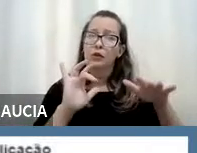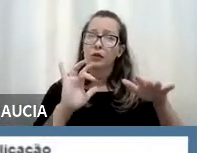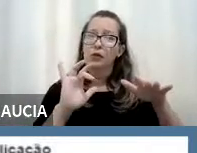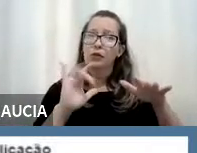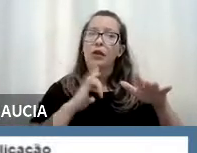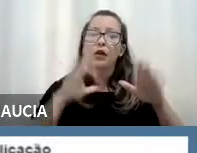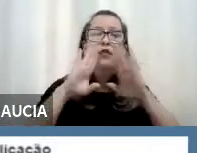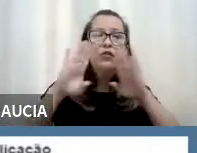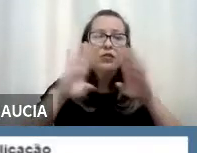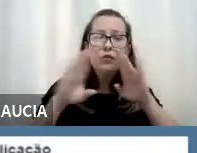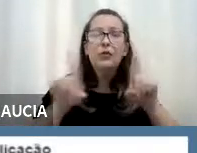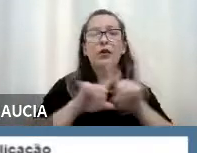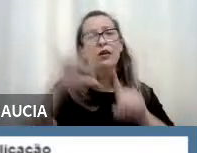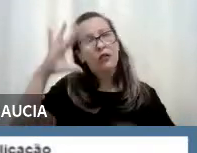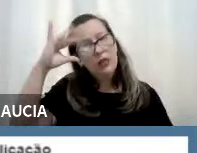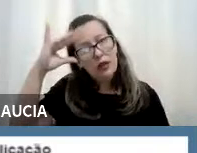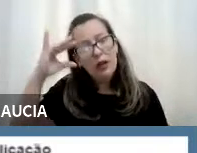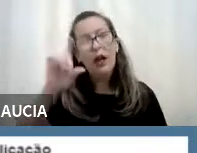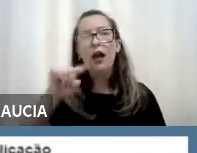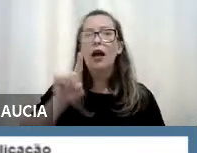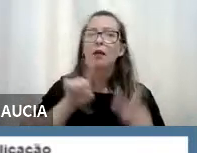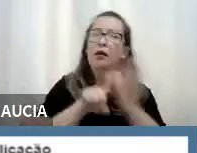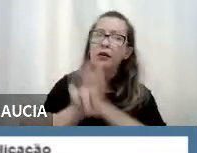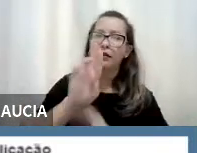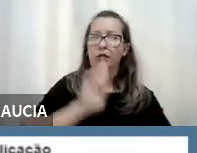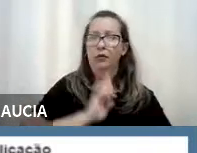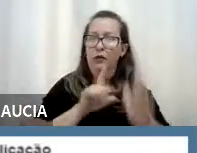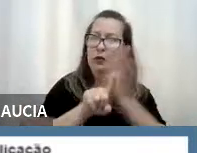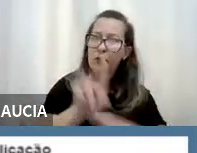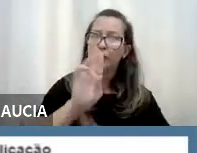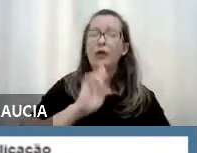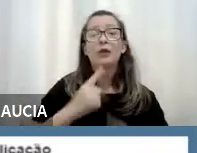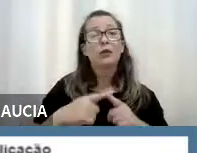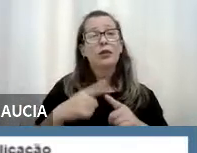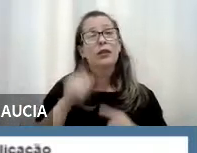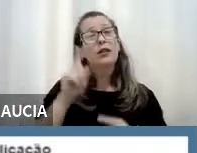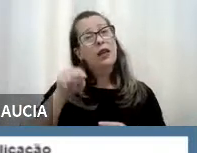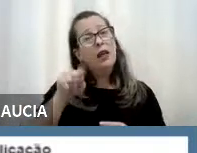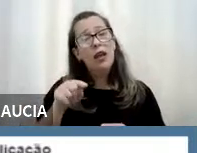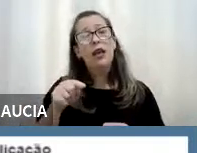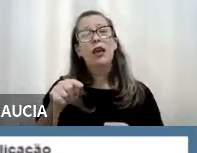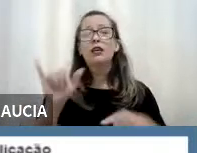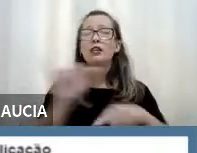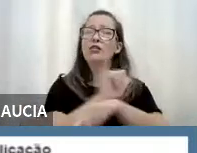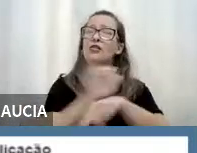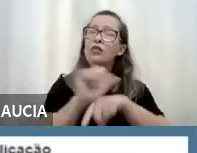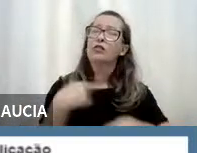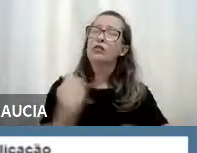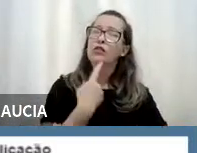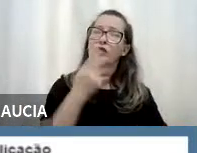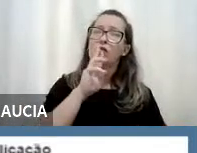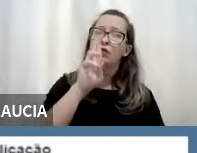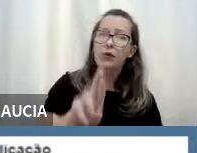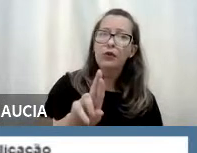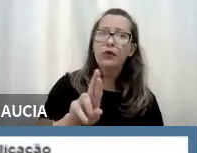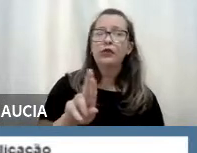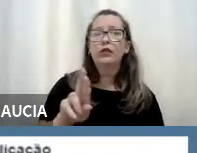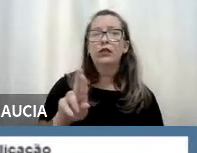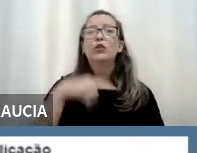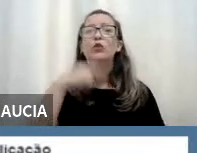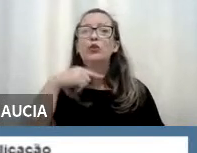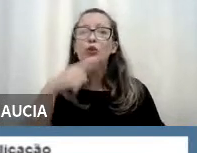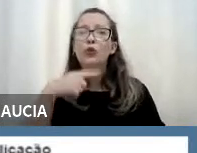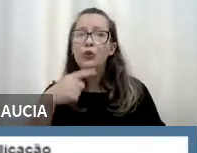Instagram, que é formato de perguntas e respostas, né? Que era uma forma também da gente responder às questões que chegavam